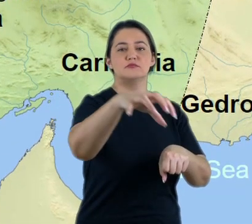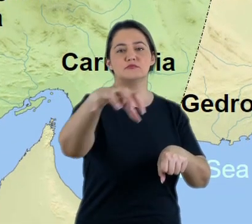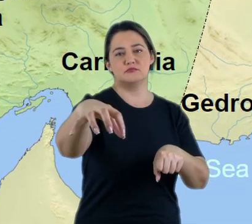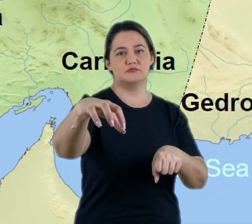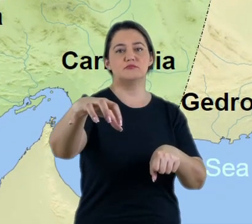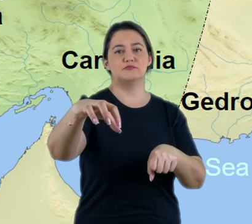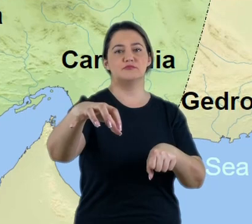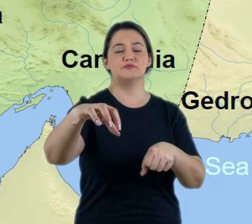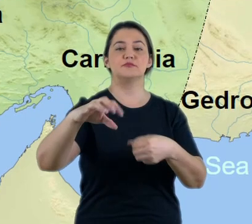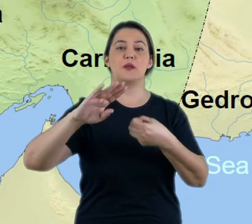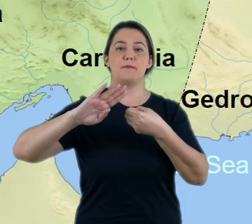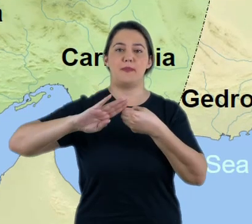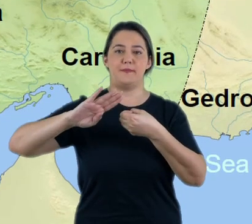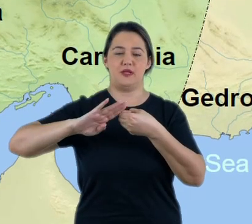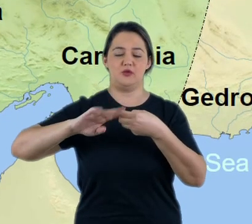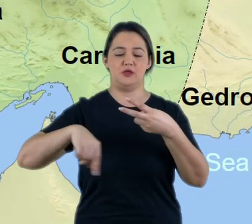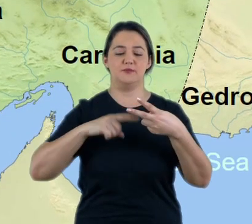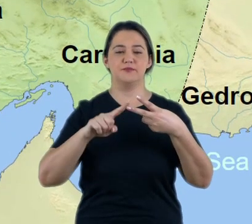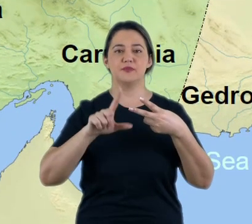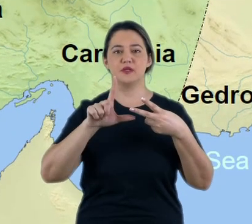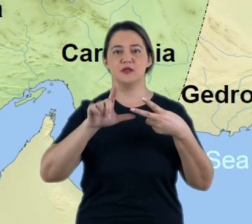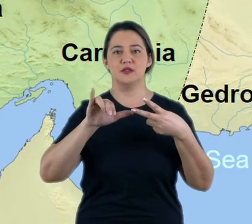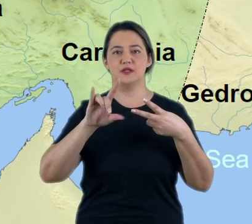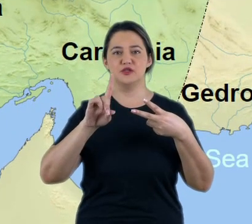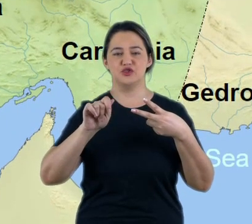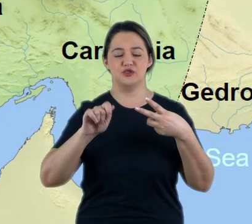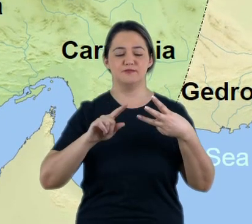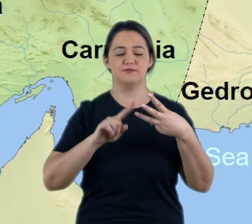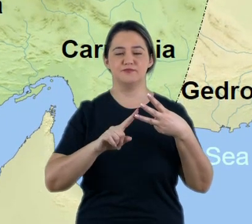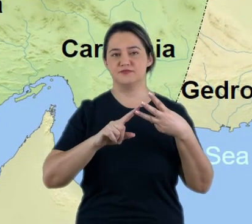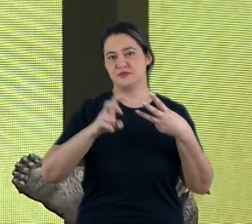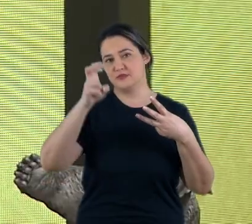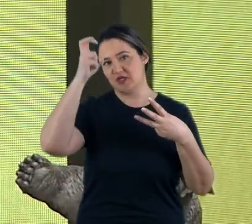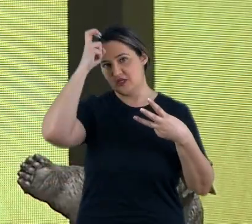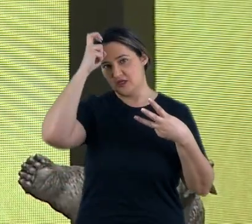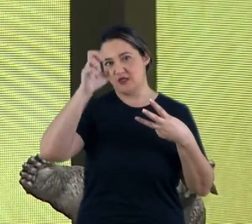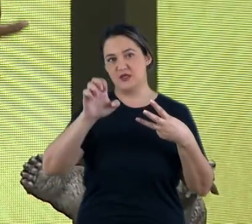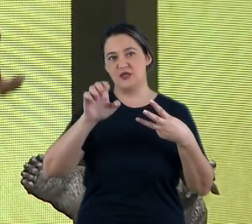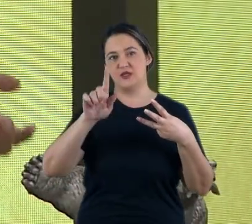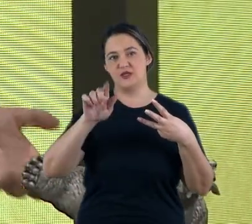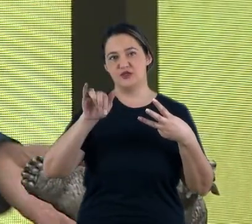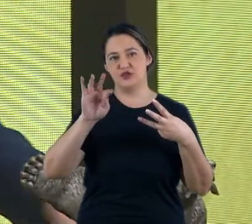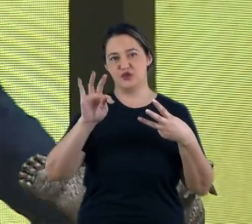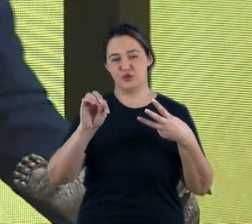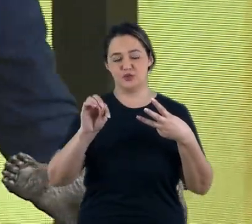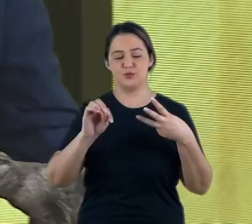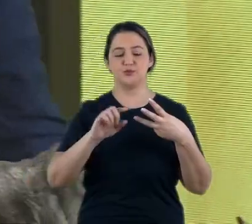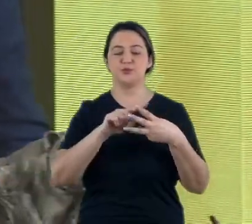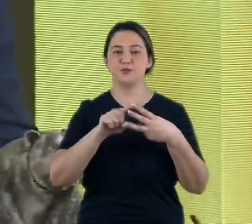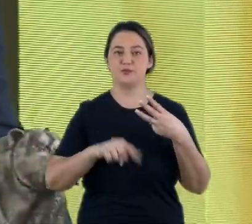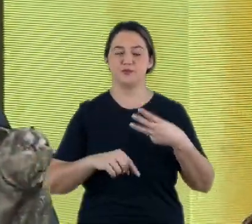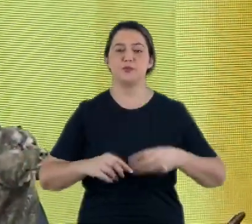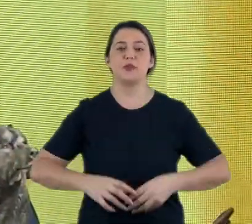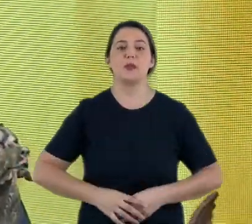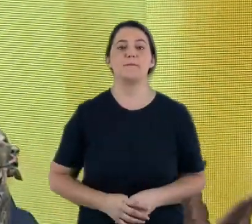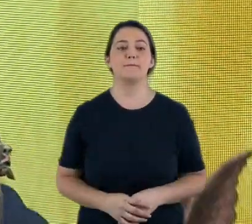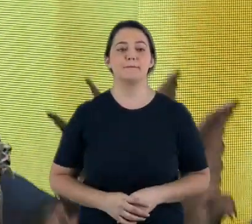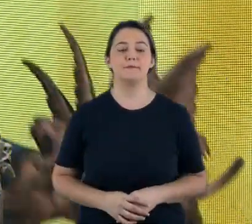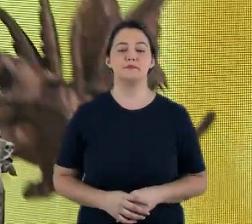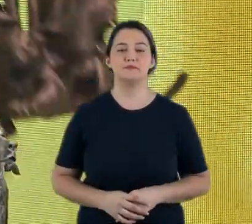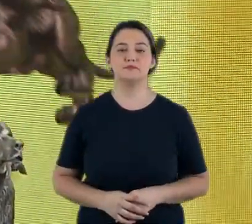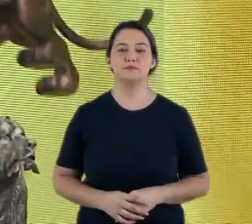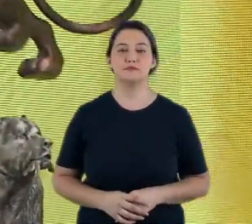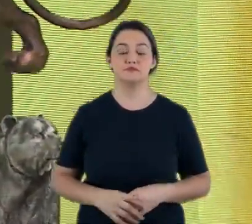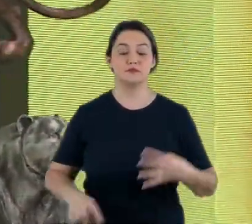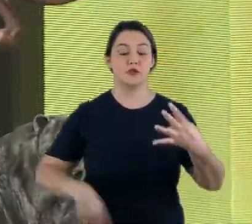nações seriam, evidentemente, a Babilônia, a Lídia e o Egito. Quanto ao próximo animal, eu insisto em mostrá-los para você